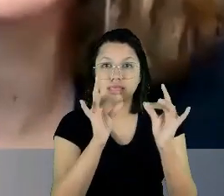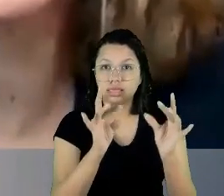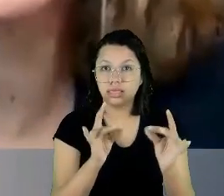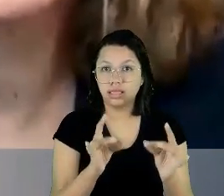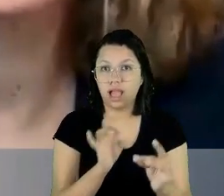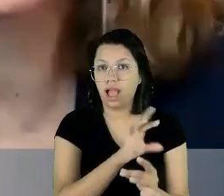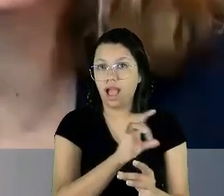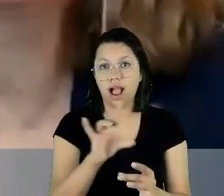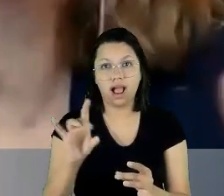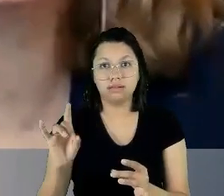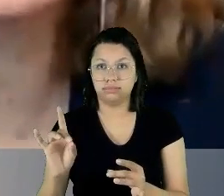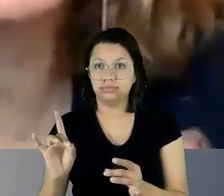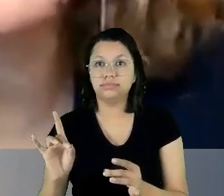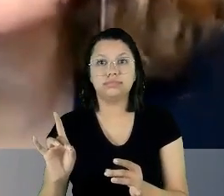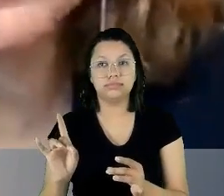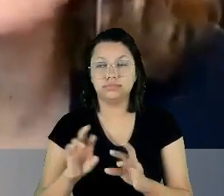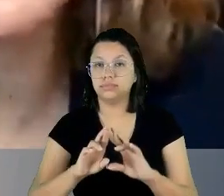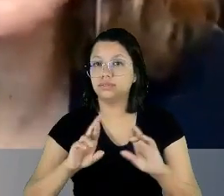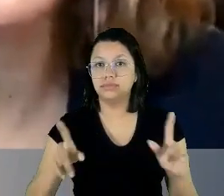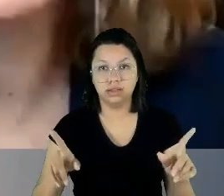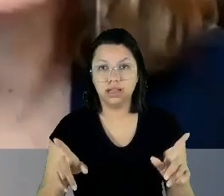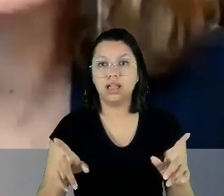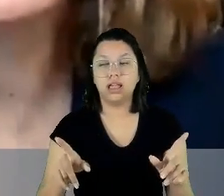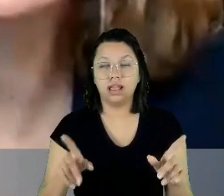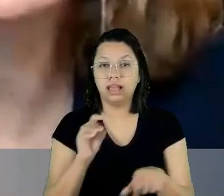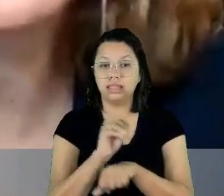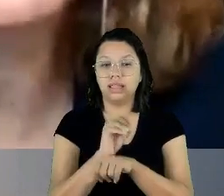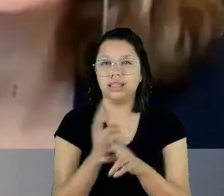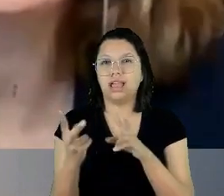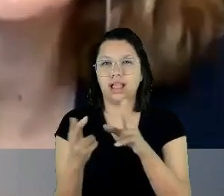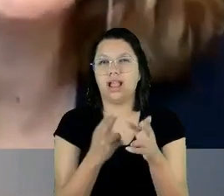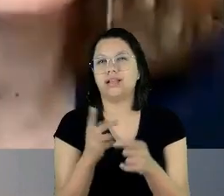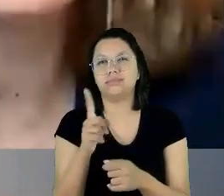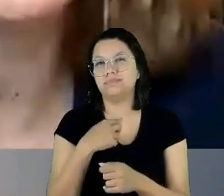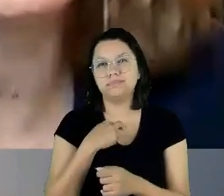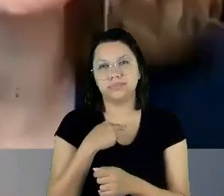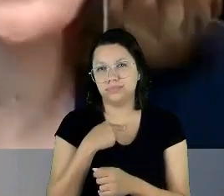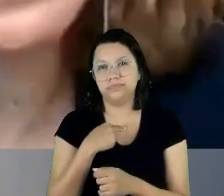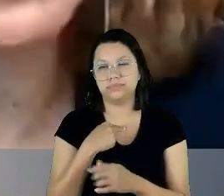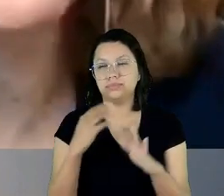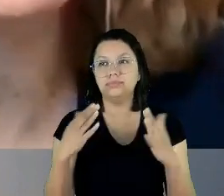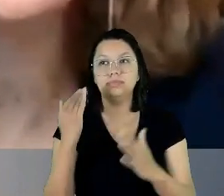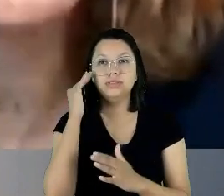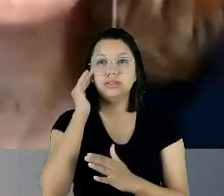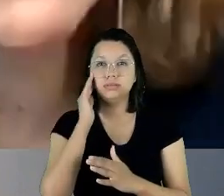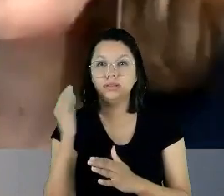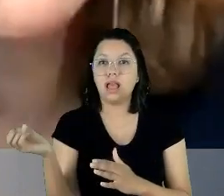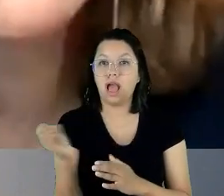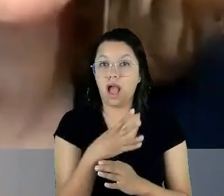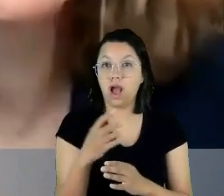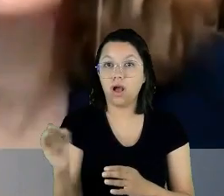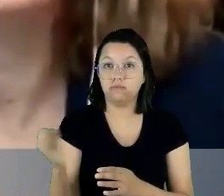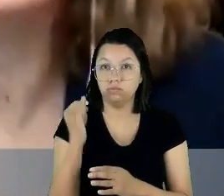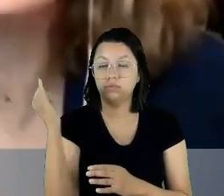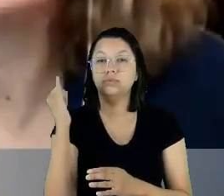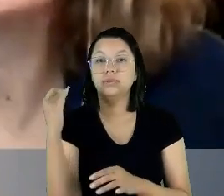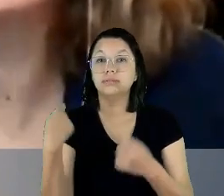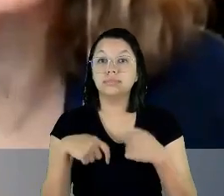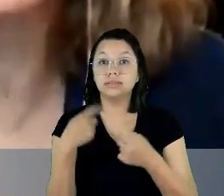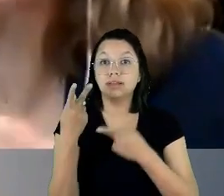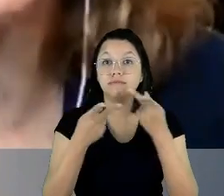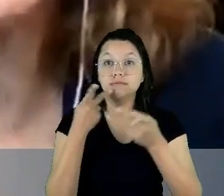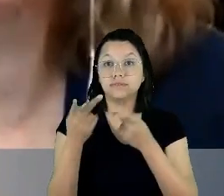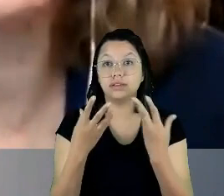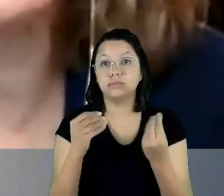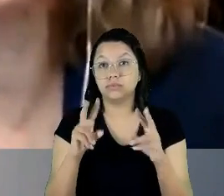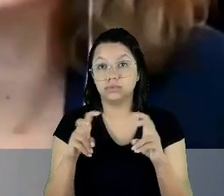não podem ser tratadas todas da mesma forma. Então, acho que essa reflexão é uma reflexão atual, importante, e é preciso